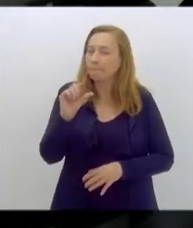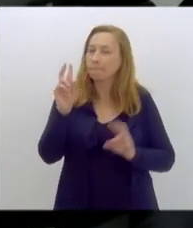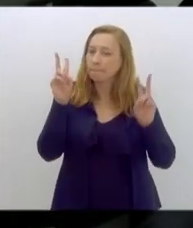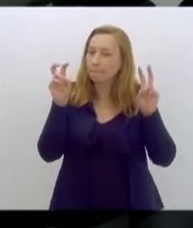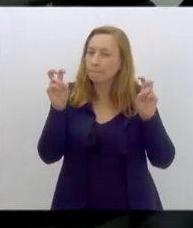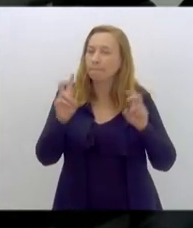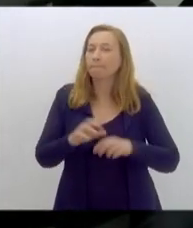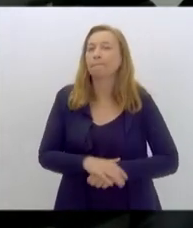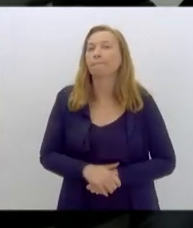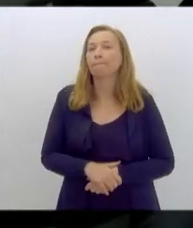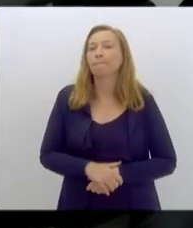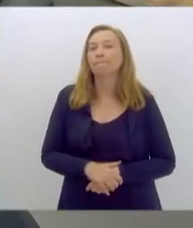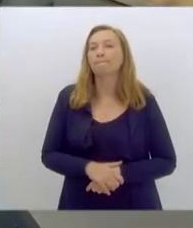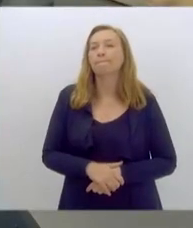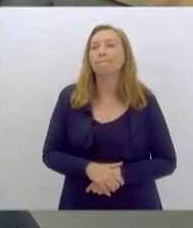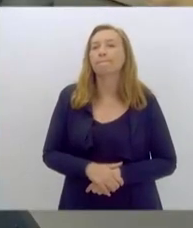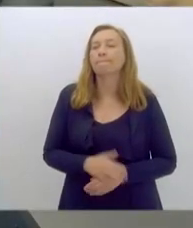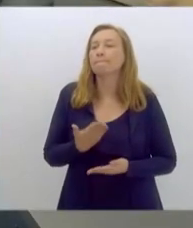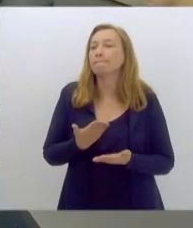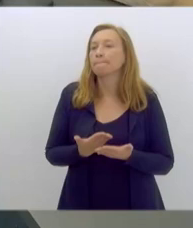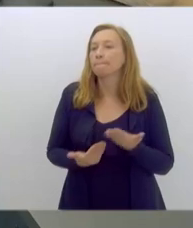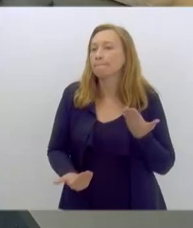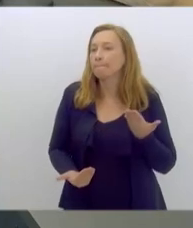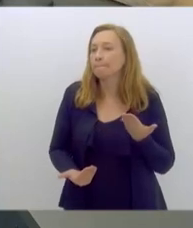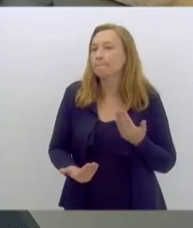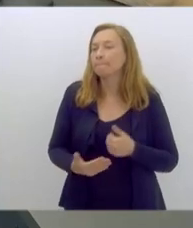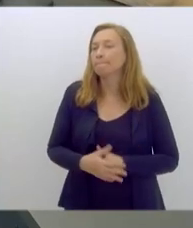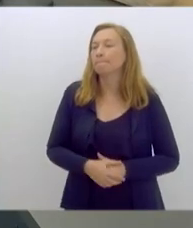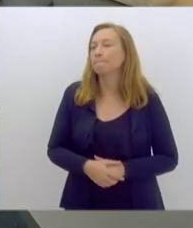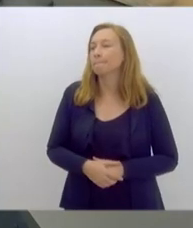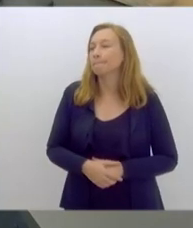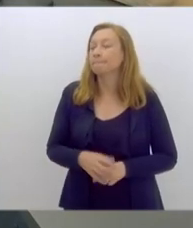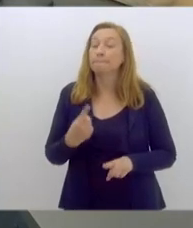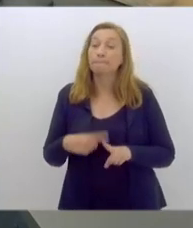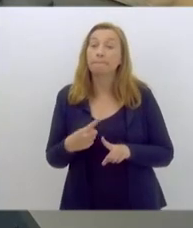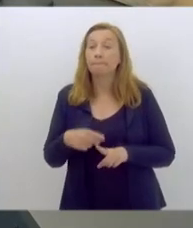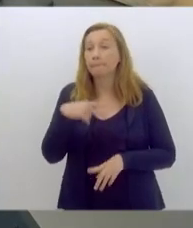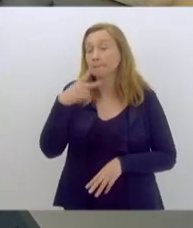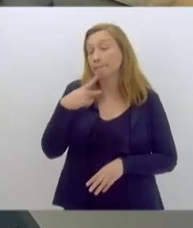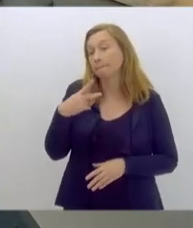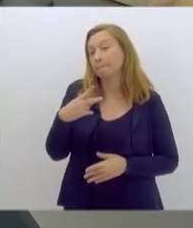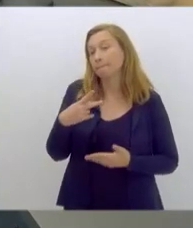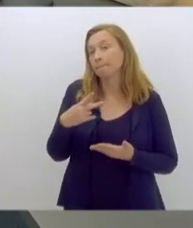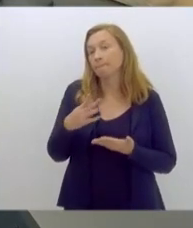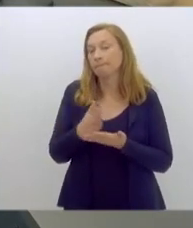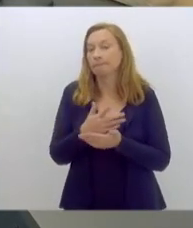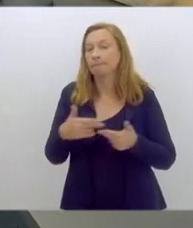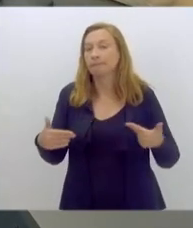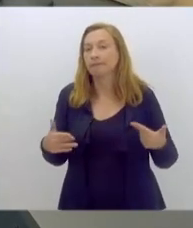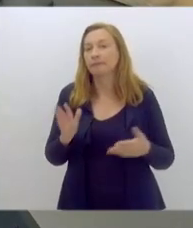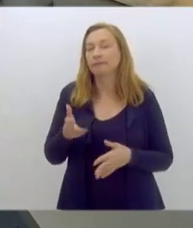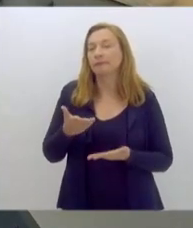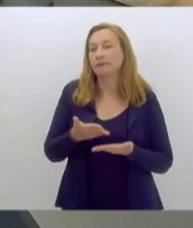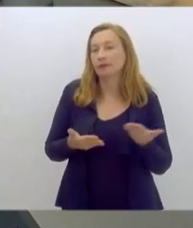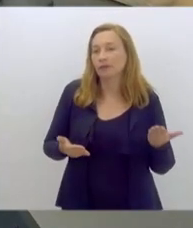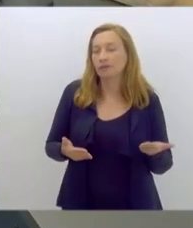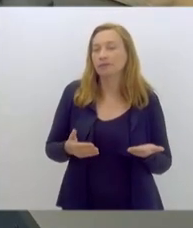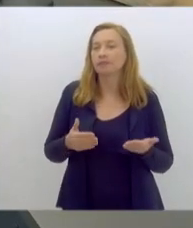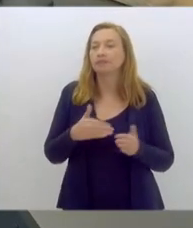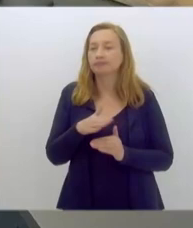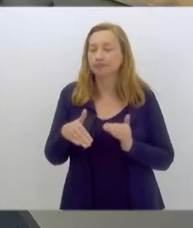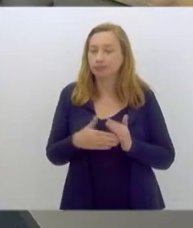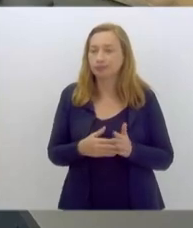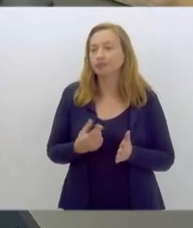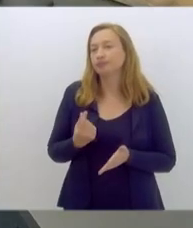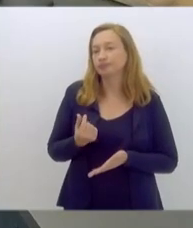da da perda né porque a gente tá falando ali muitas vezes ali a gente já tem uma perda líquida é claro que